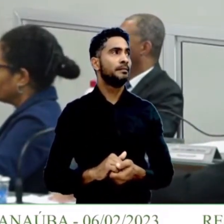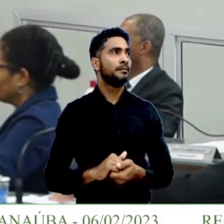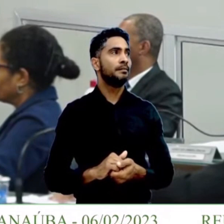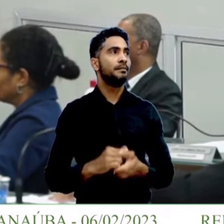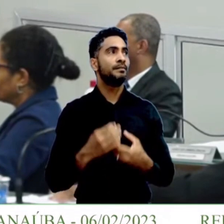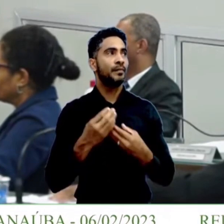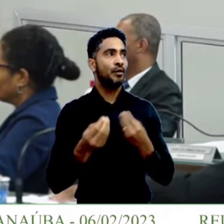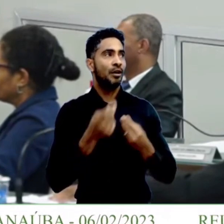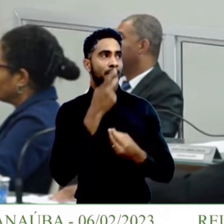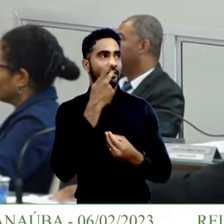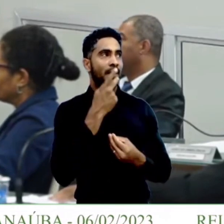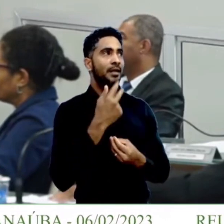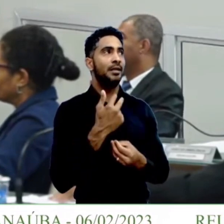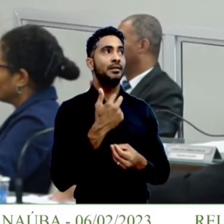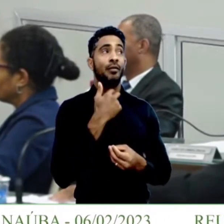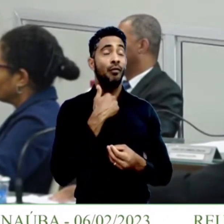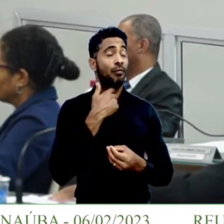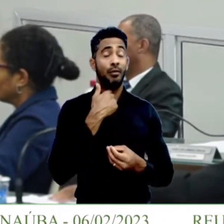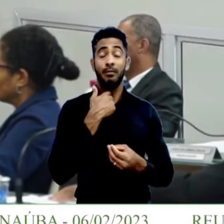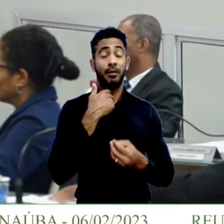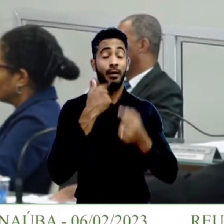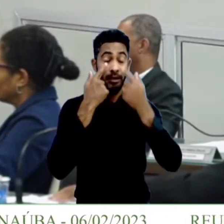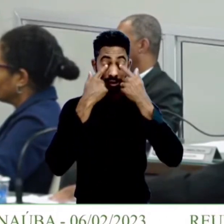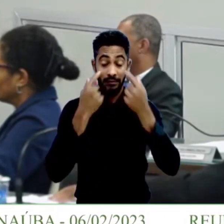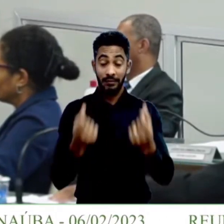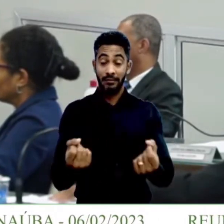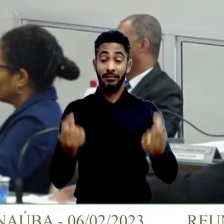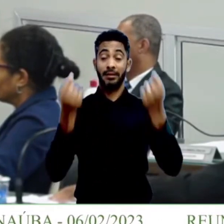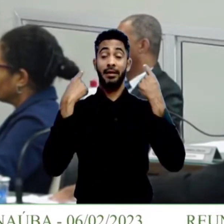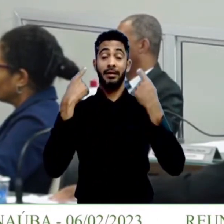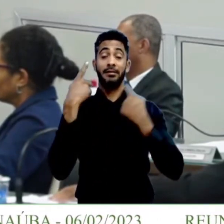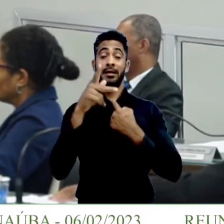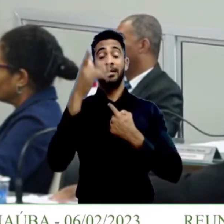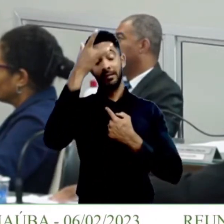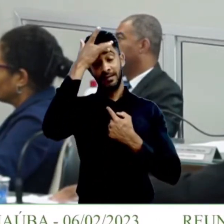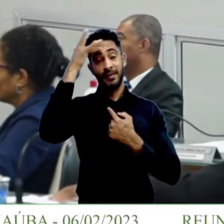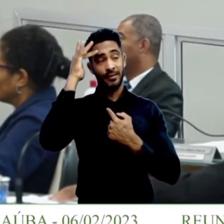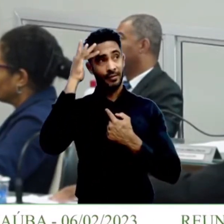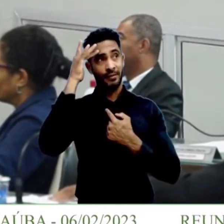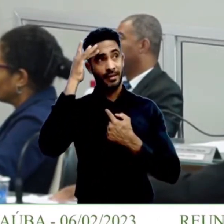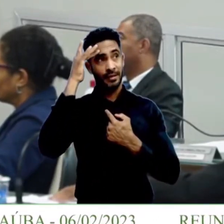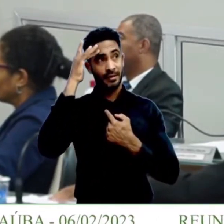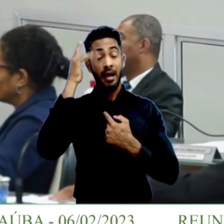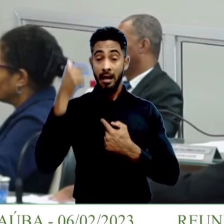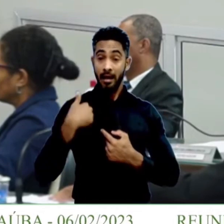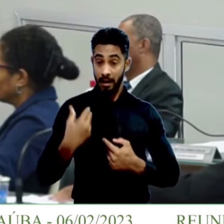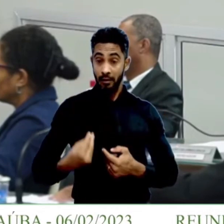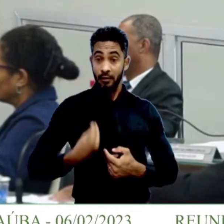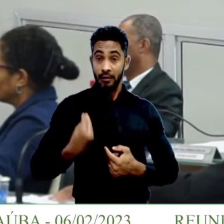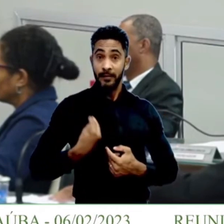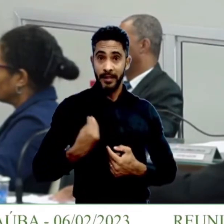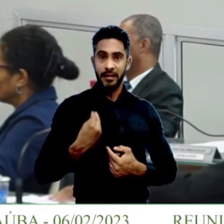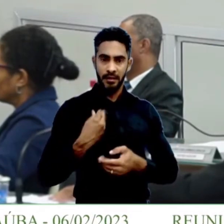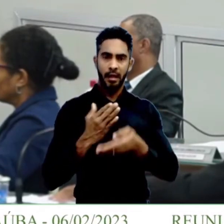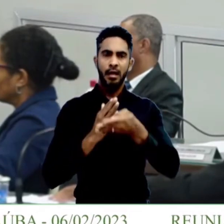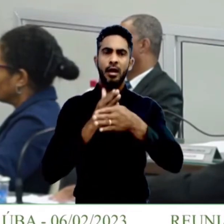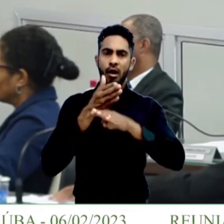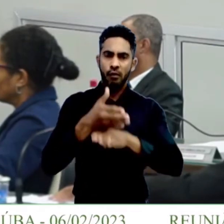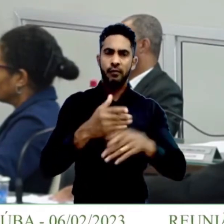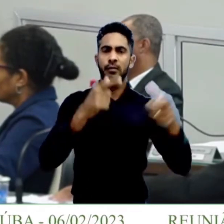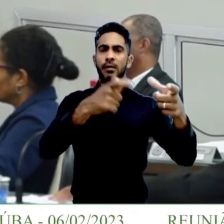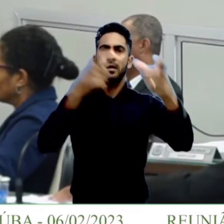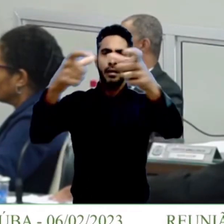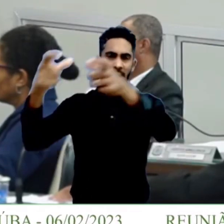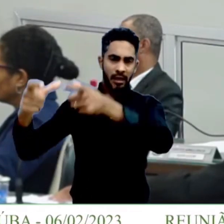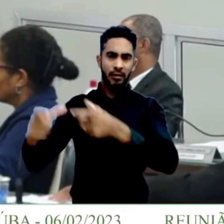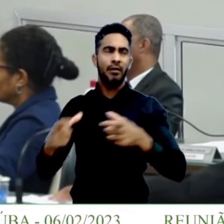Como eu falei, nós não podemos fechar os olhos aos nossos irmãos. Eu presenciei, eu fui em cada